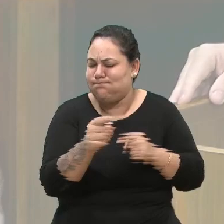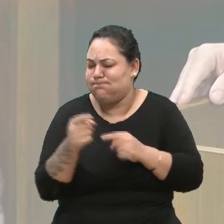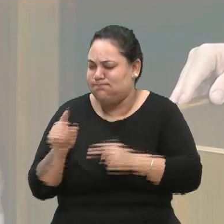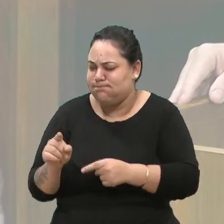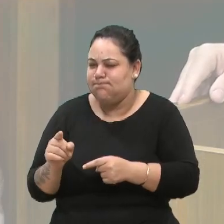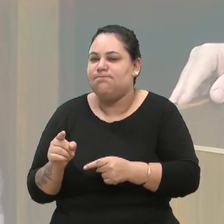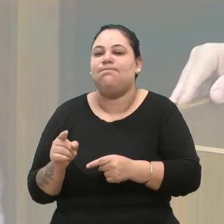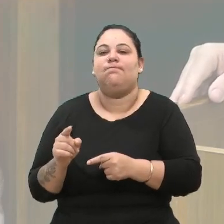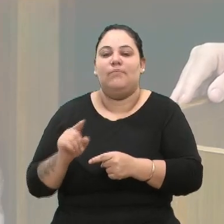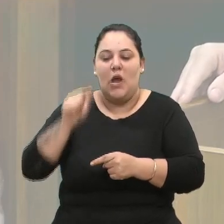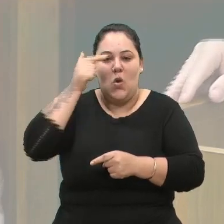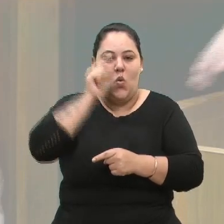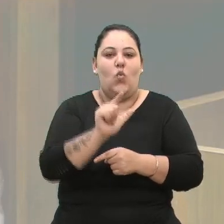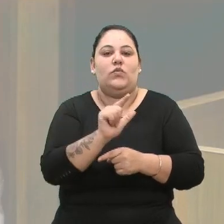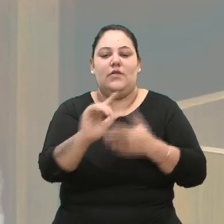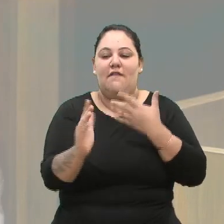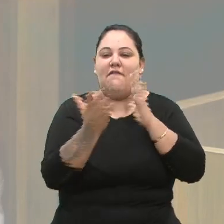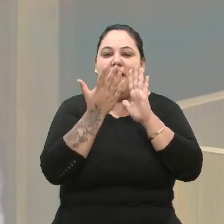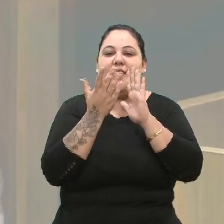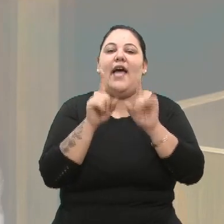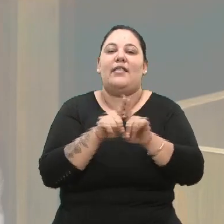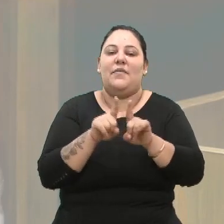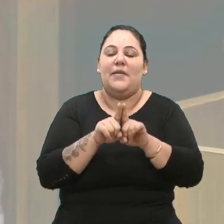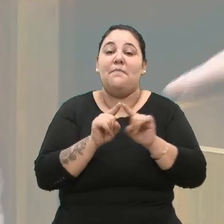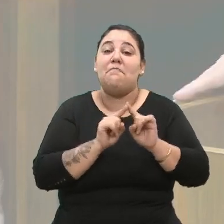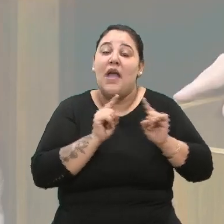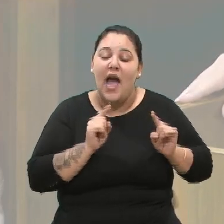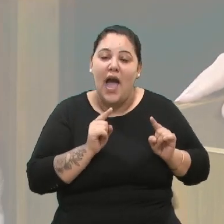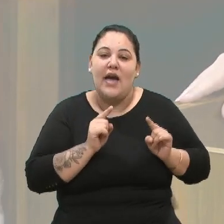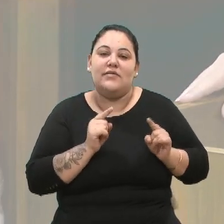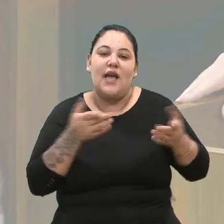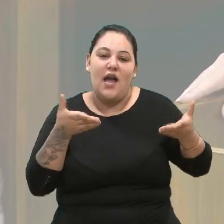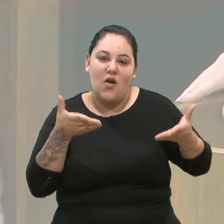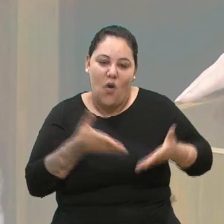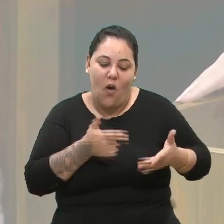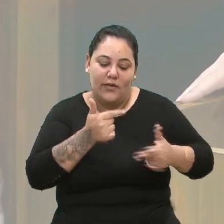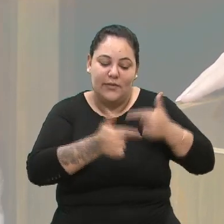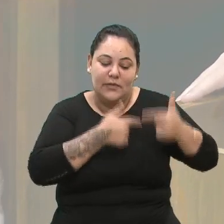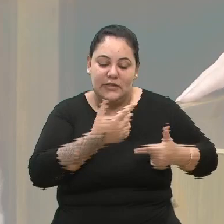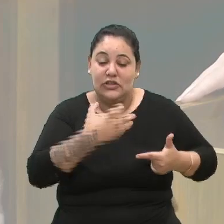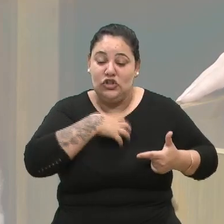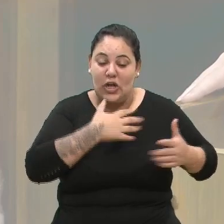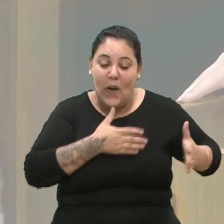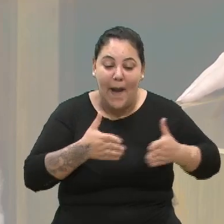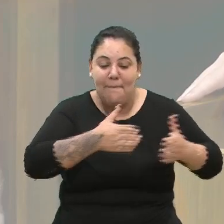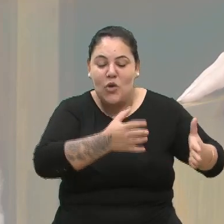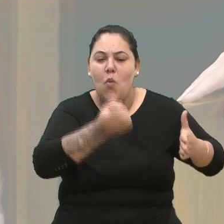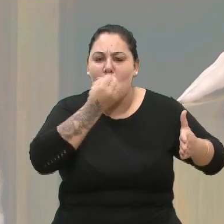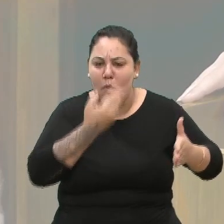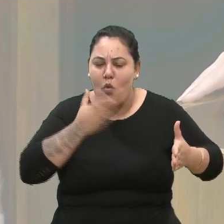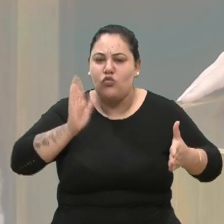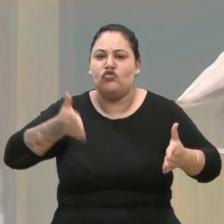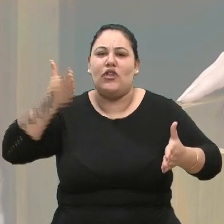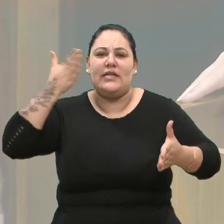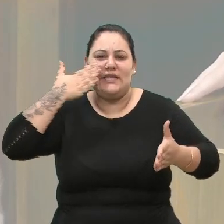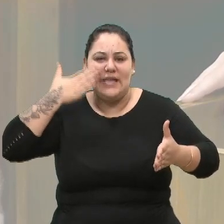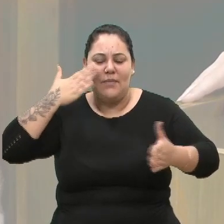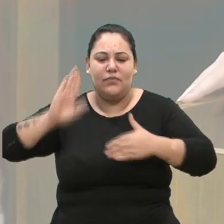né, a serem vencidos, mas está nesta toada, neste caminho, a gente sabe que está caminhando para